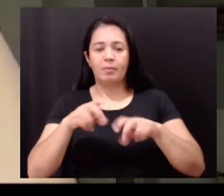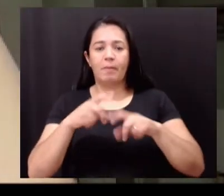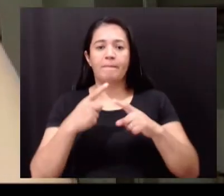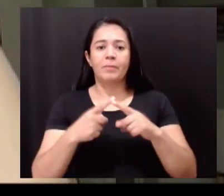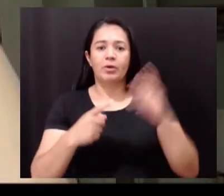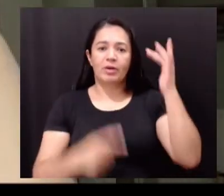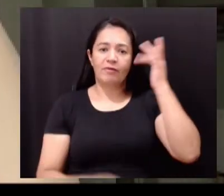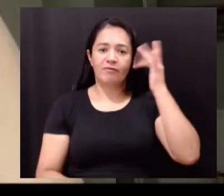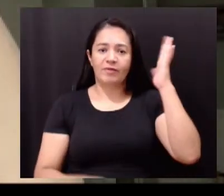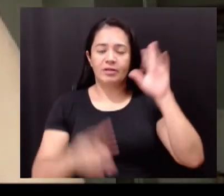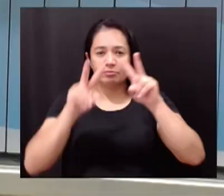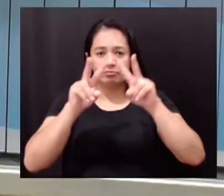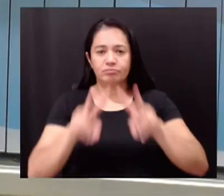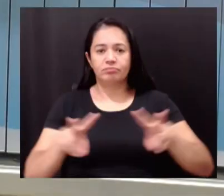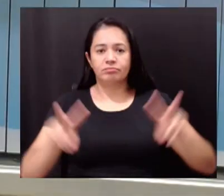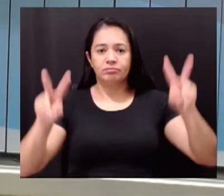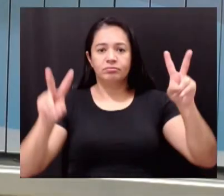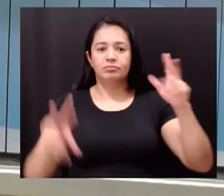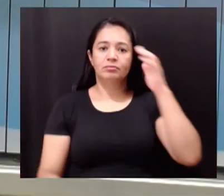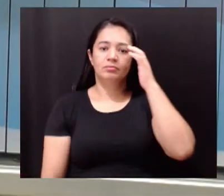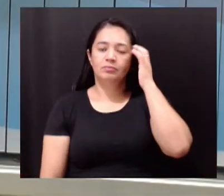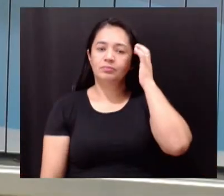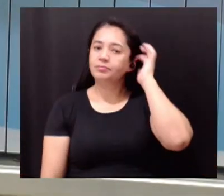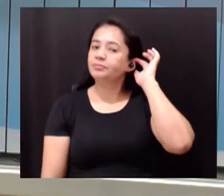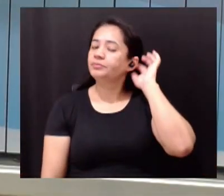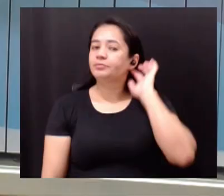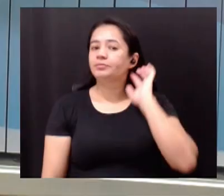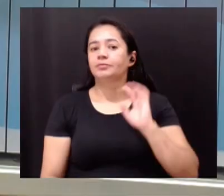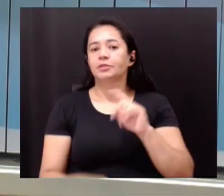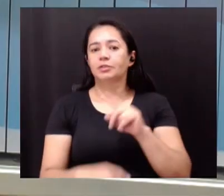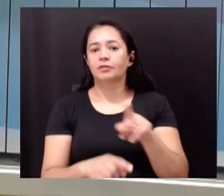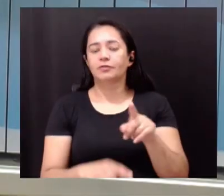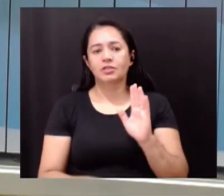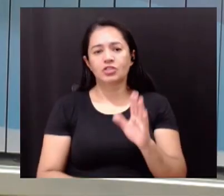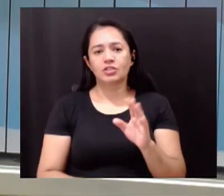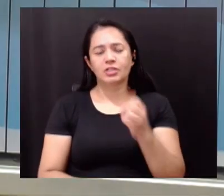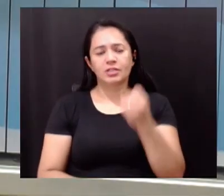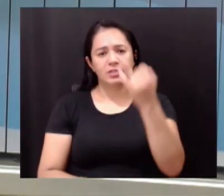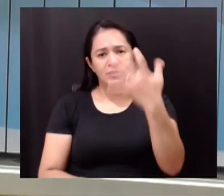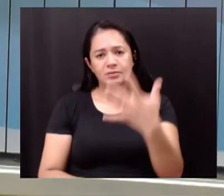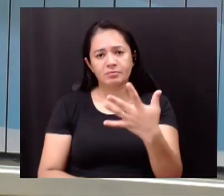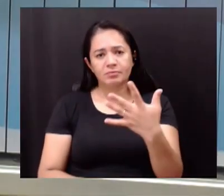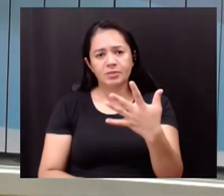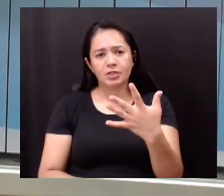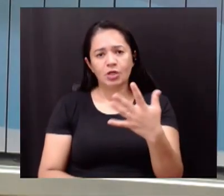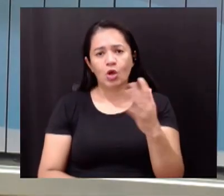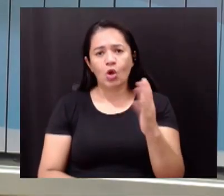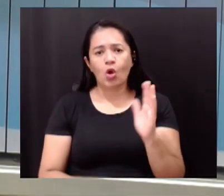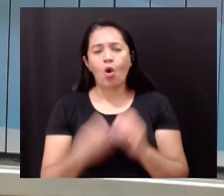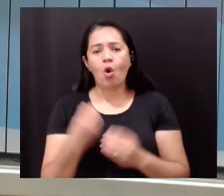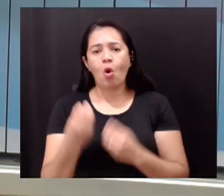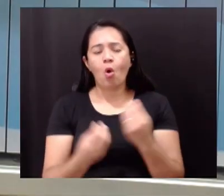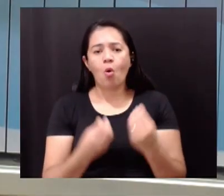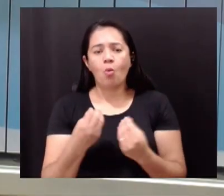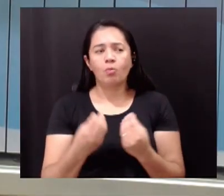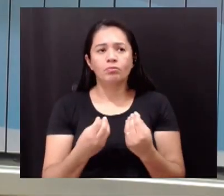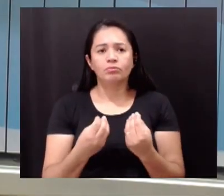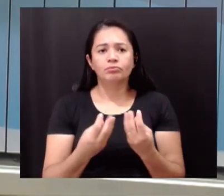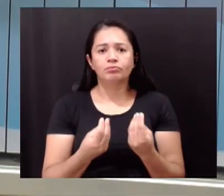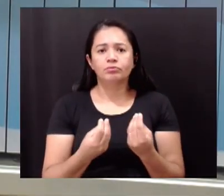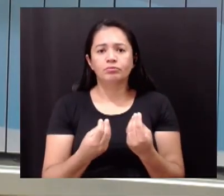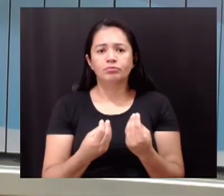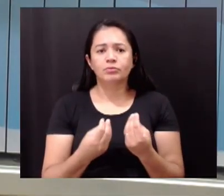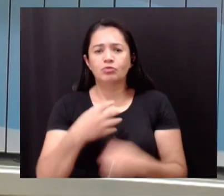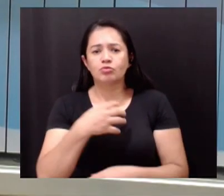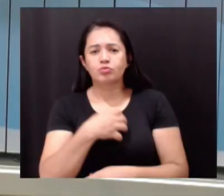direta. Doutora, você falou desses sinais, né? Acho importante a gente falar quais então são esses sintomas, esses